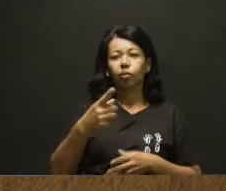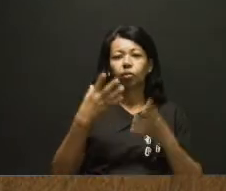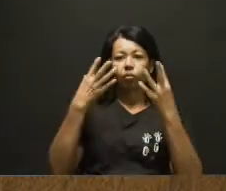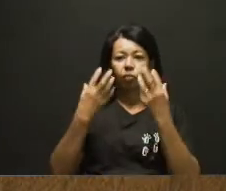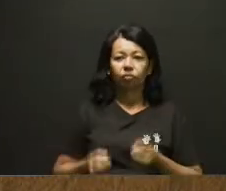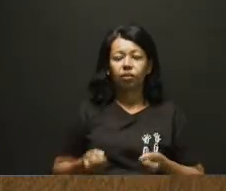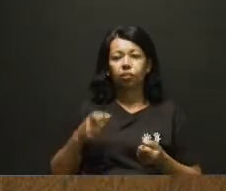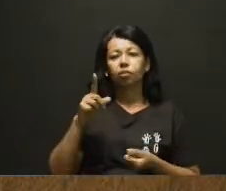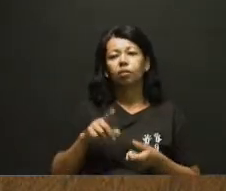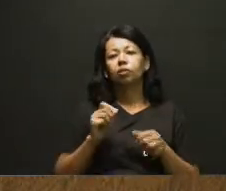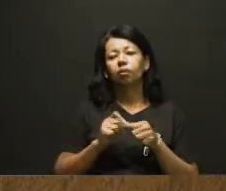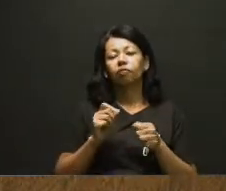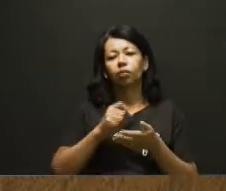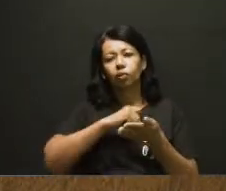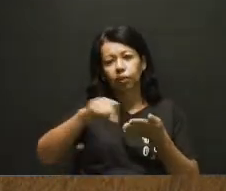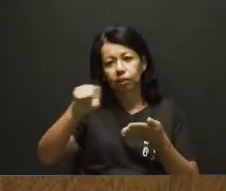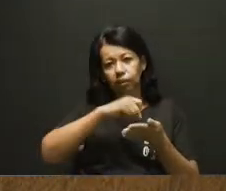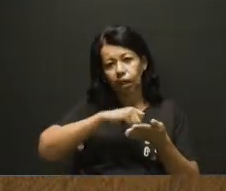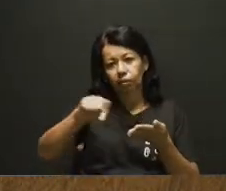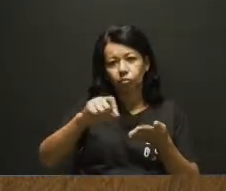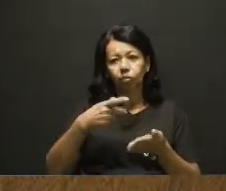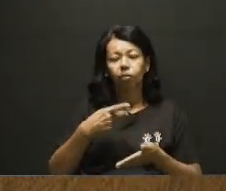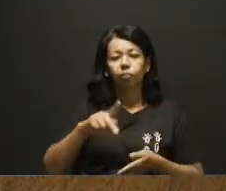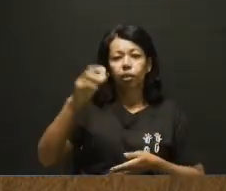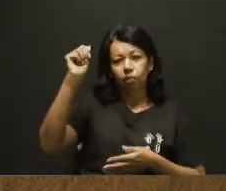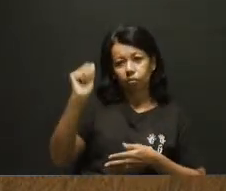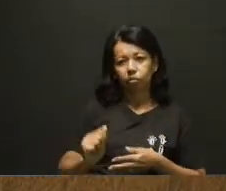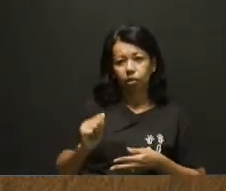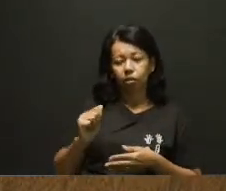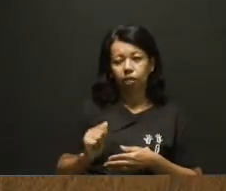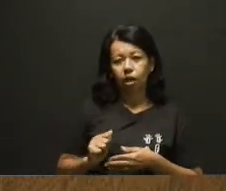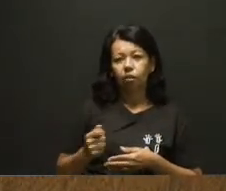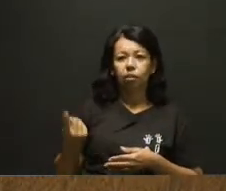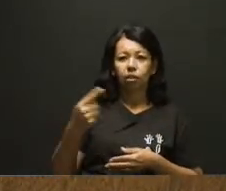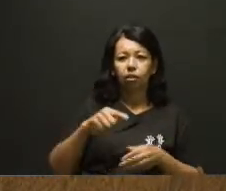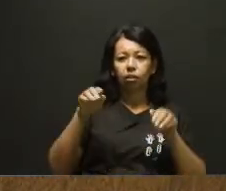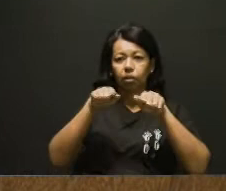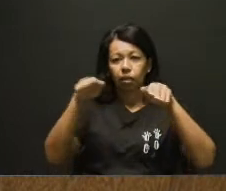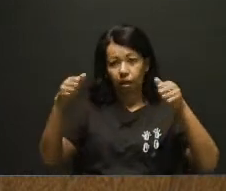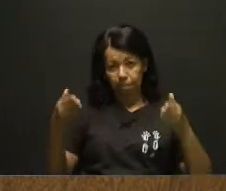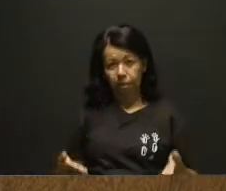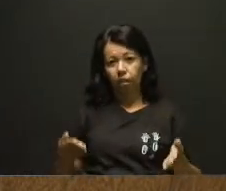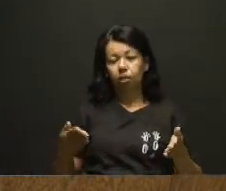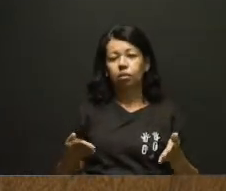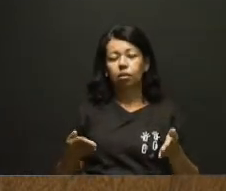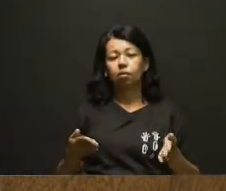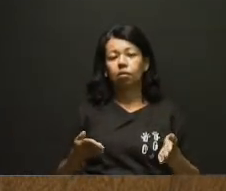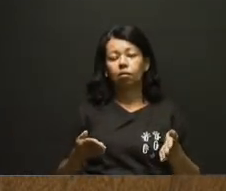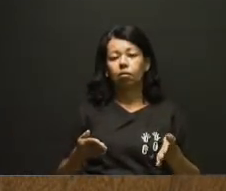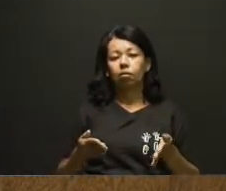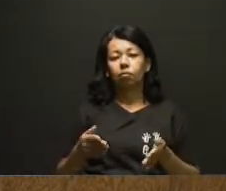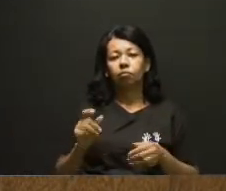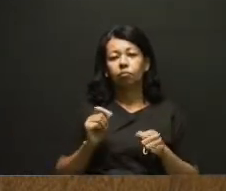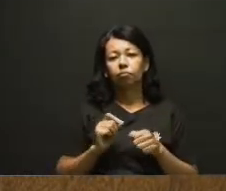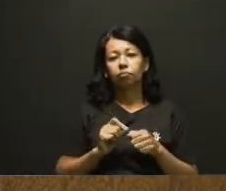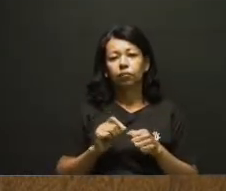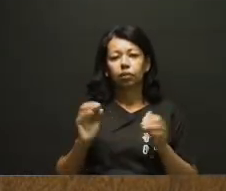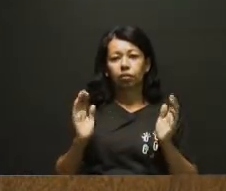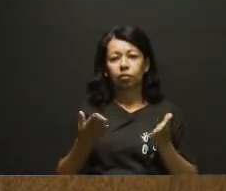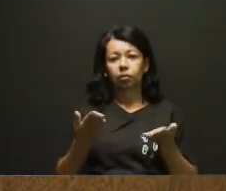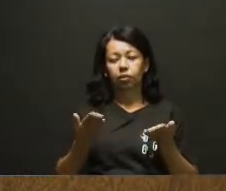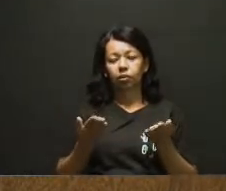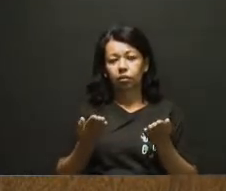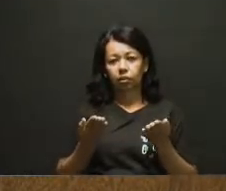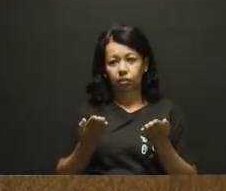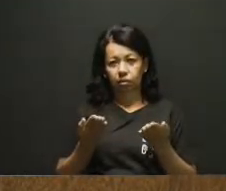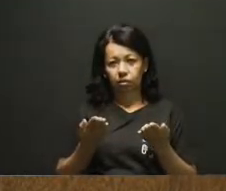seja feita uma assinatura pelas autoridades que compuseram a mesa vou fazer agora que a